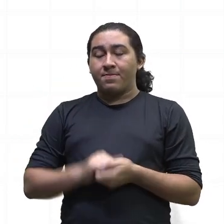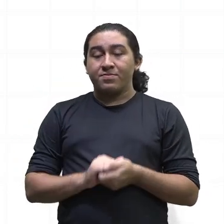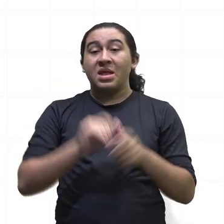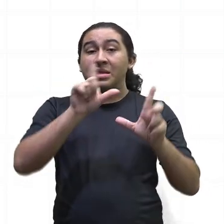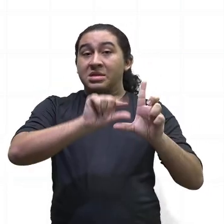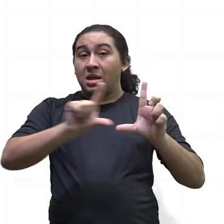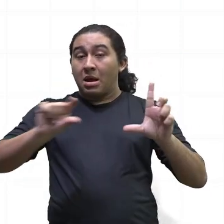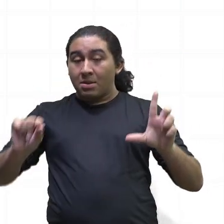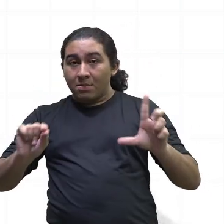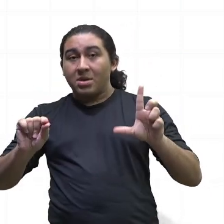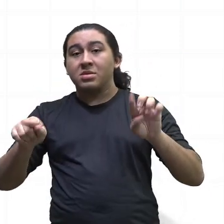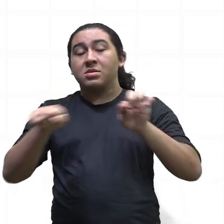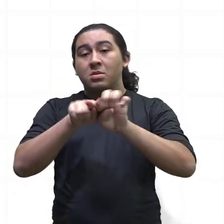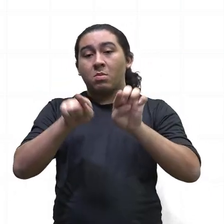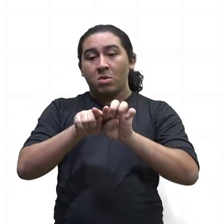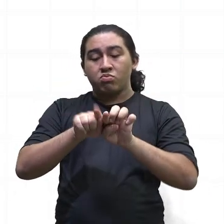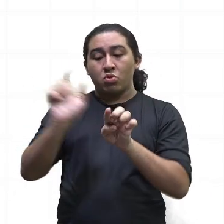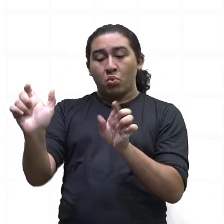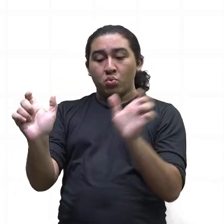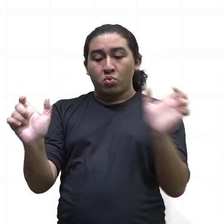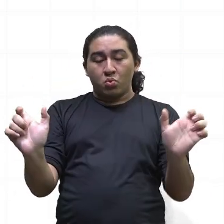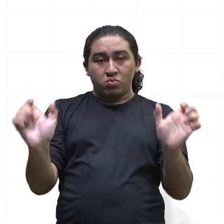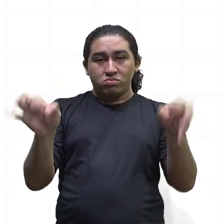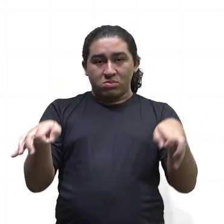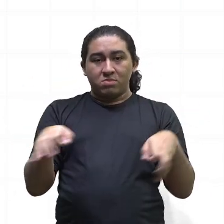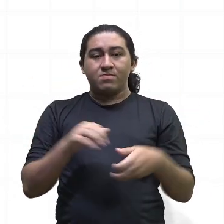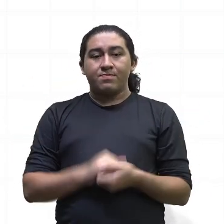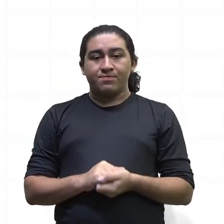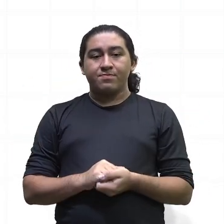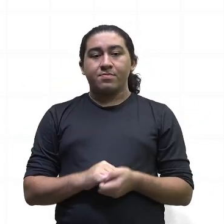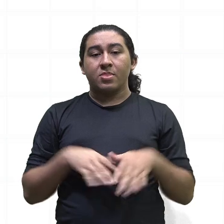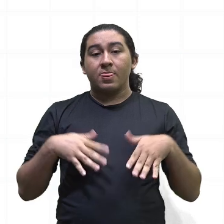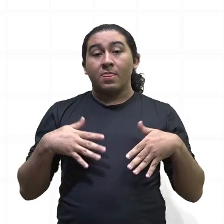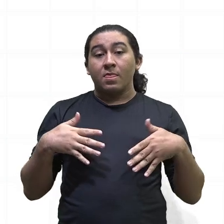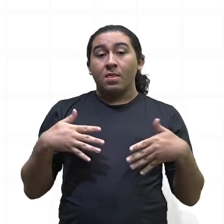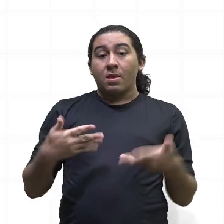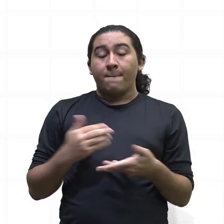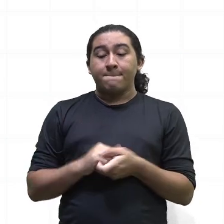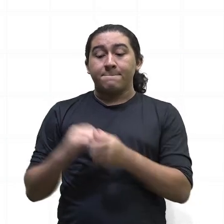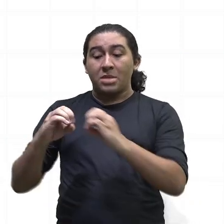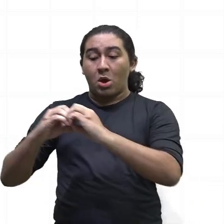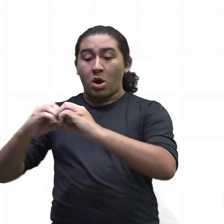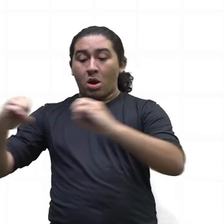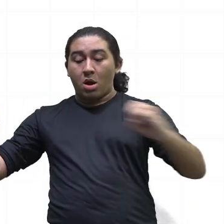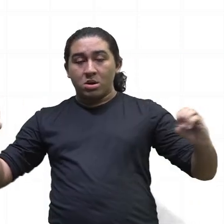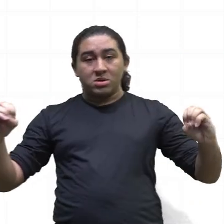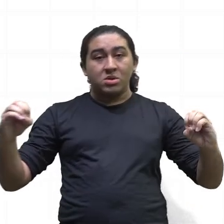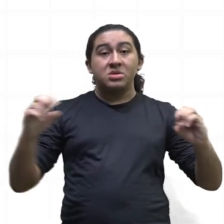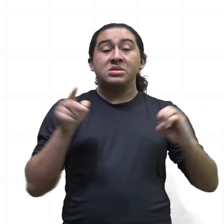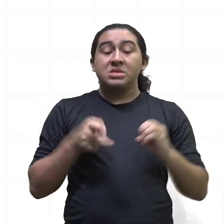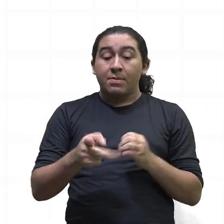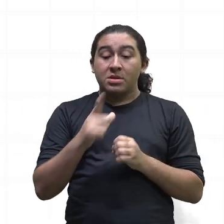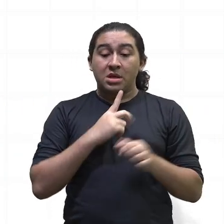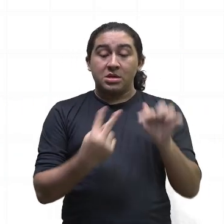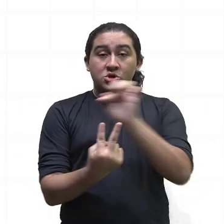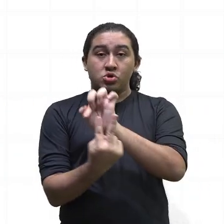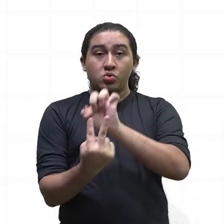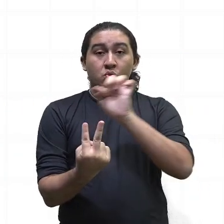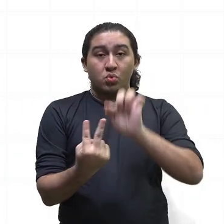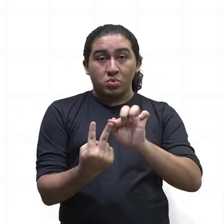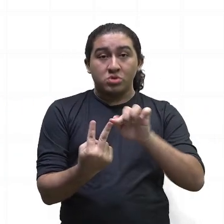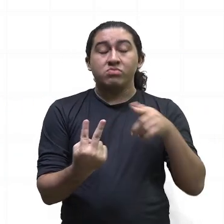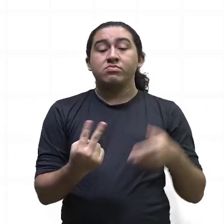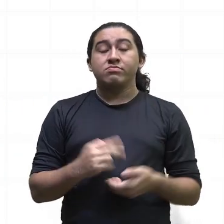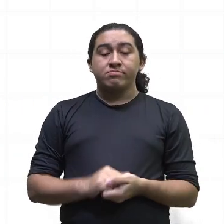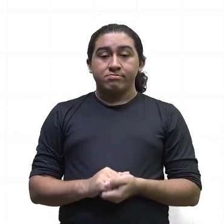nominal e sintagma verbal, tá? Então, a oração ela sempre vai ser composta por duas partes e que